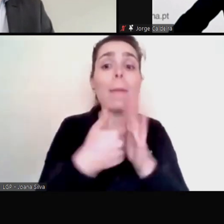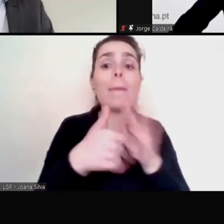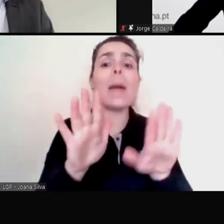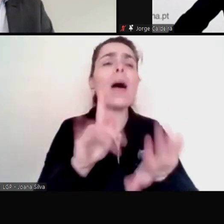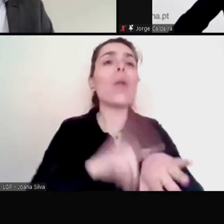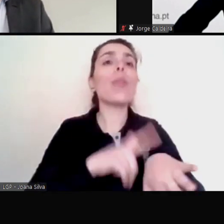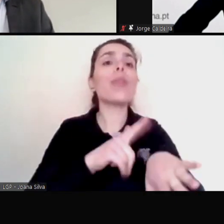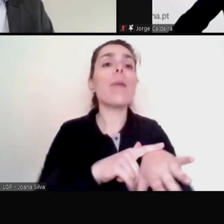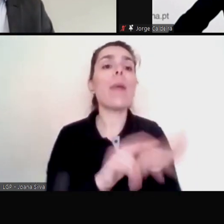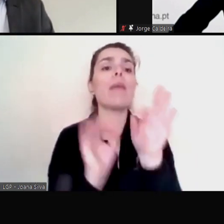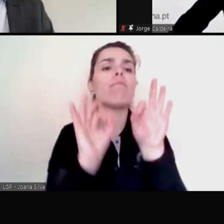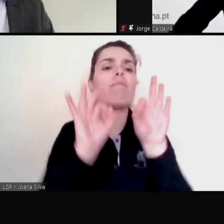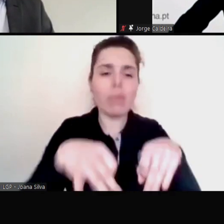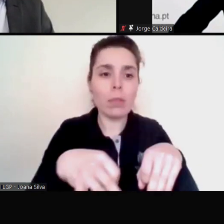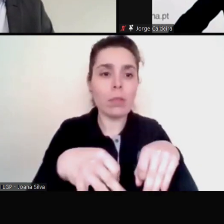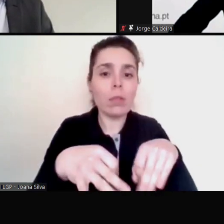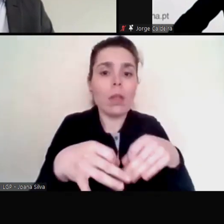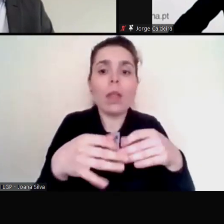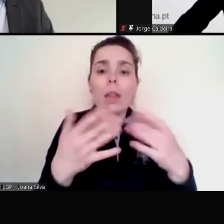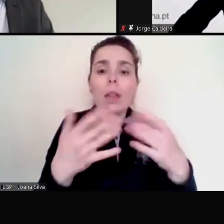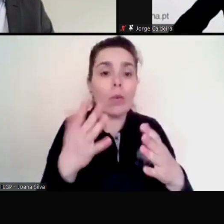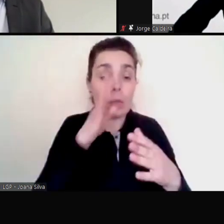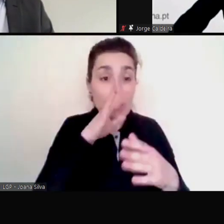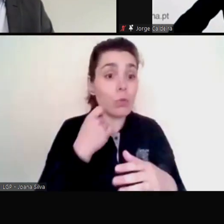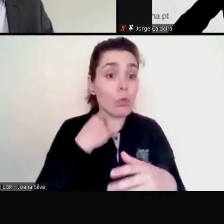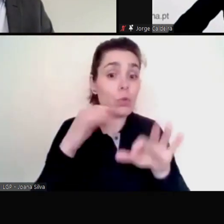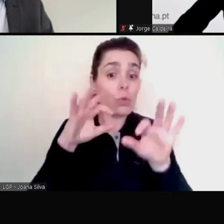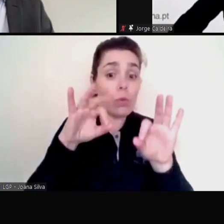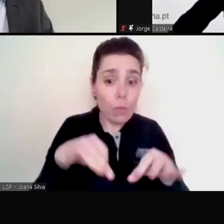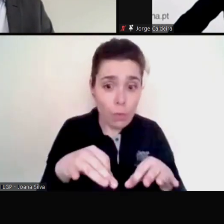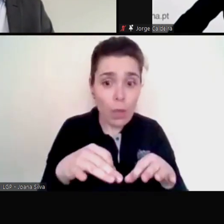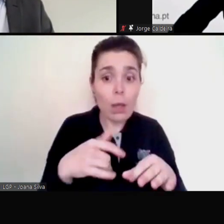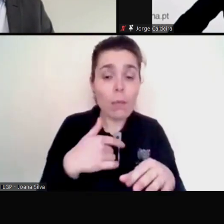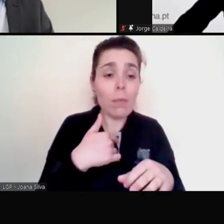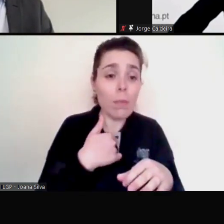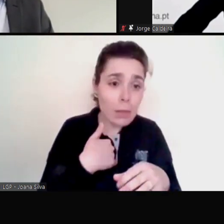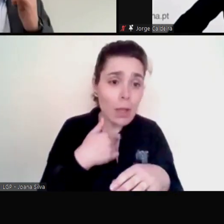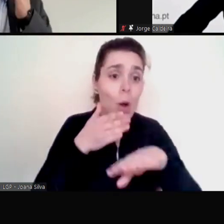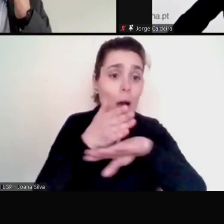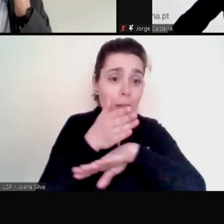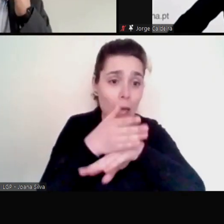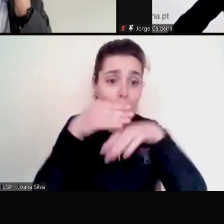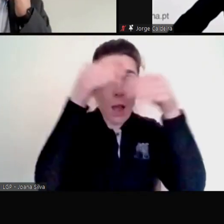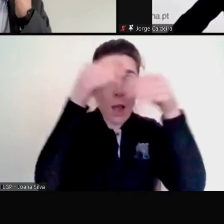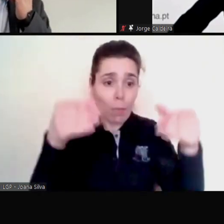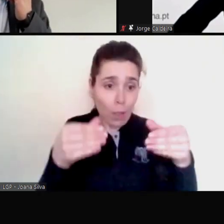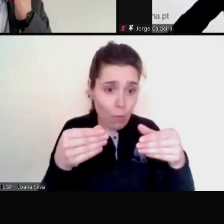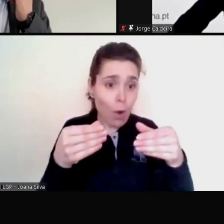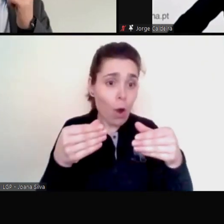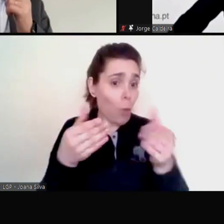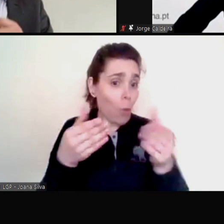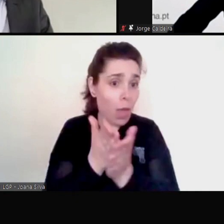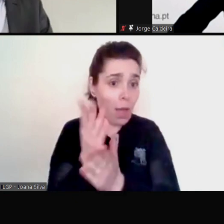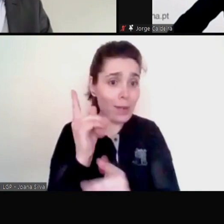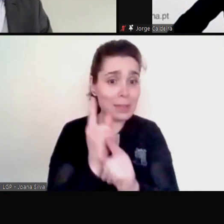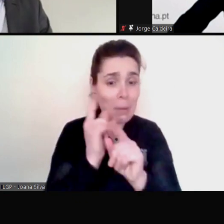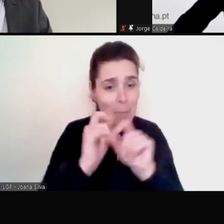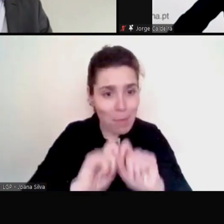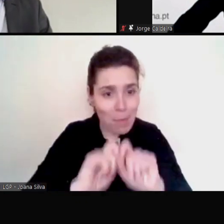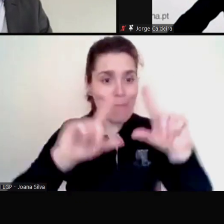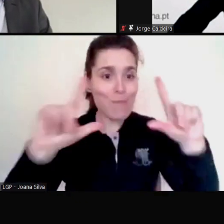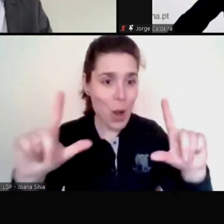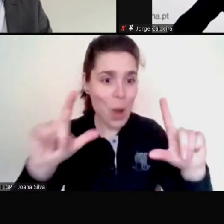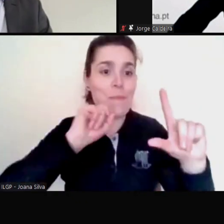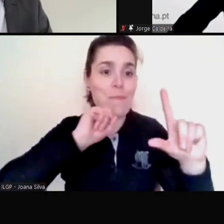forma síncrona, mesmo eu depois de acabar e completar os meus cursos, eu posso continuar a aceder à plataforma e consultar os recursos de aprendizagem.